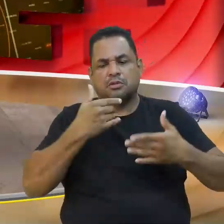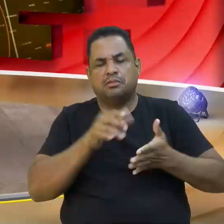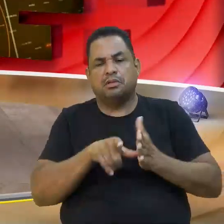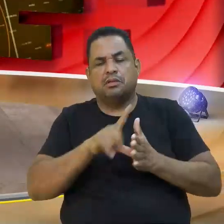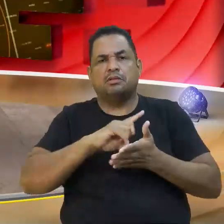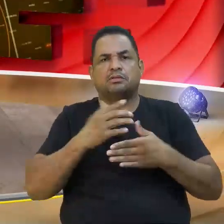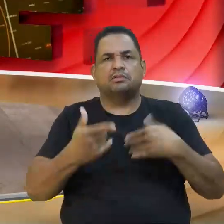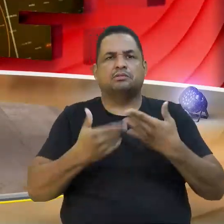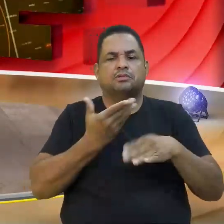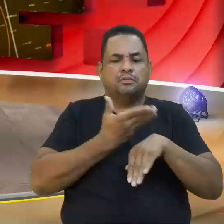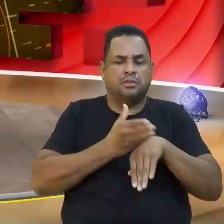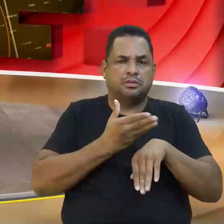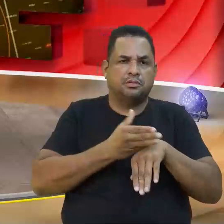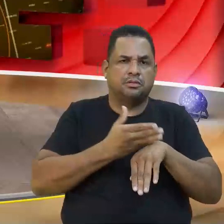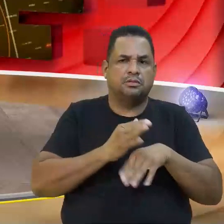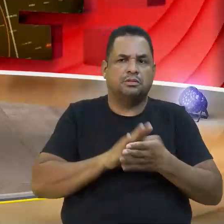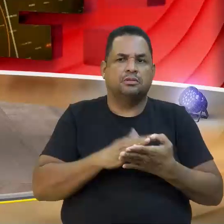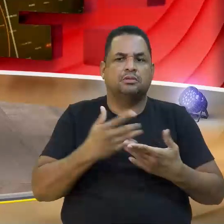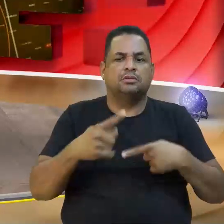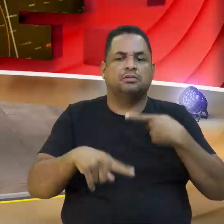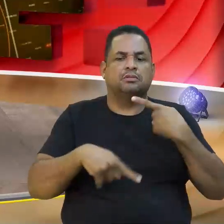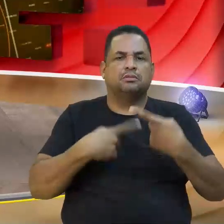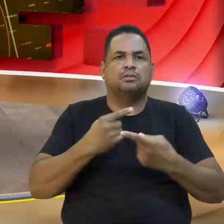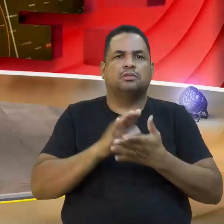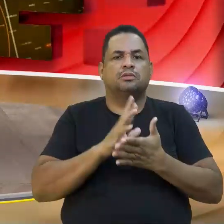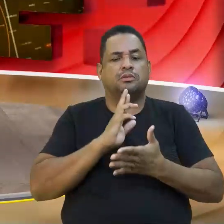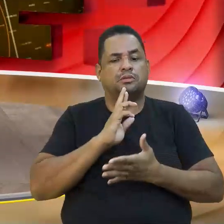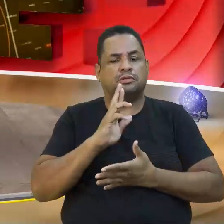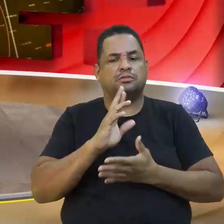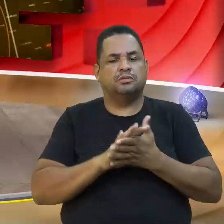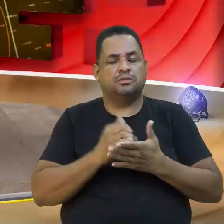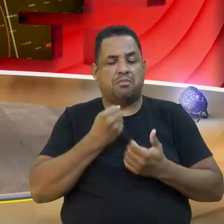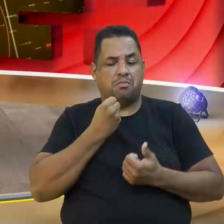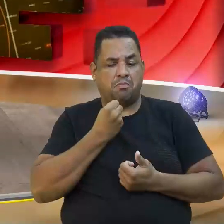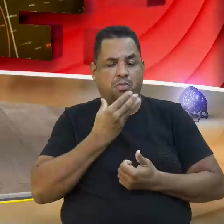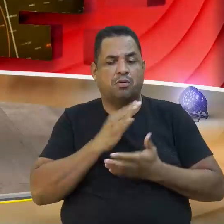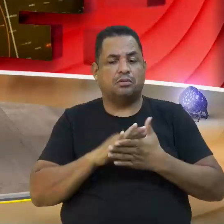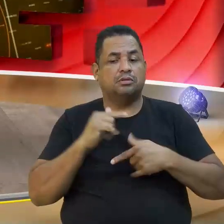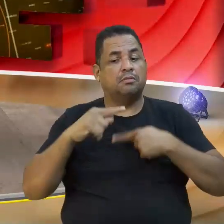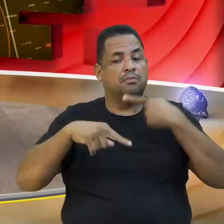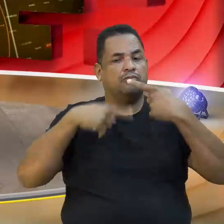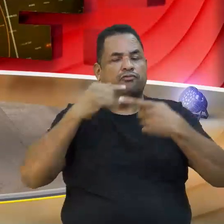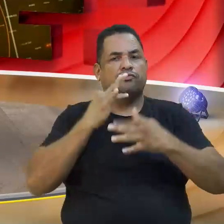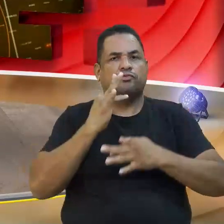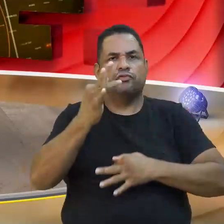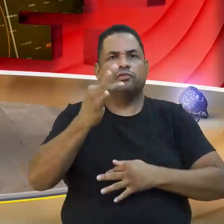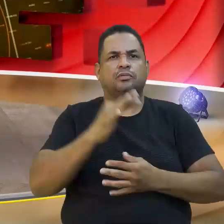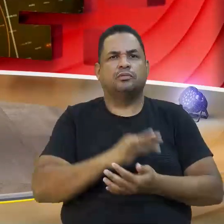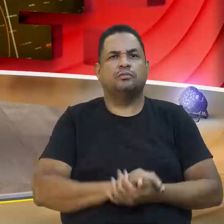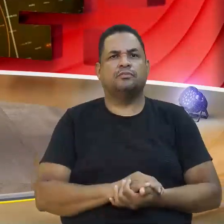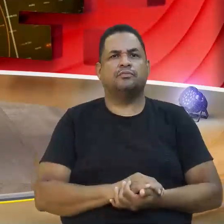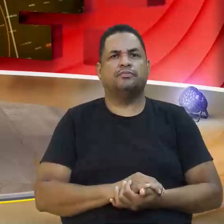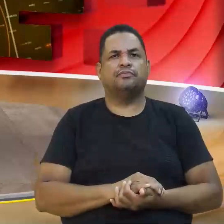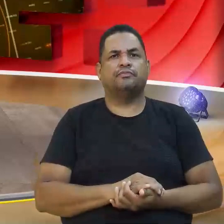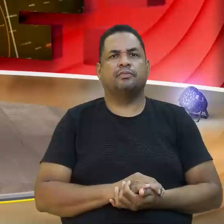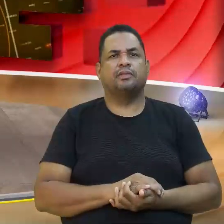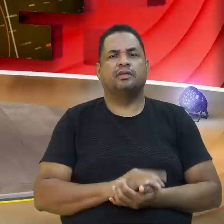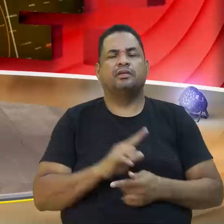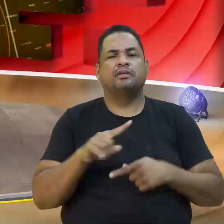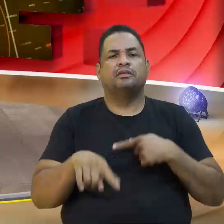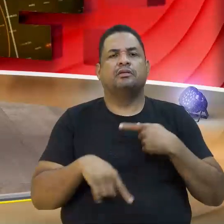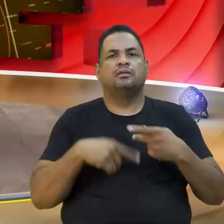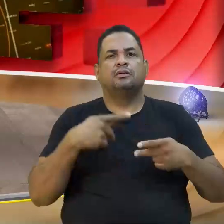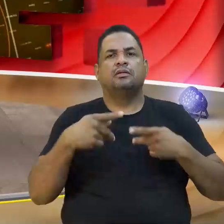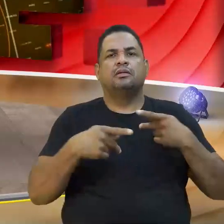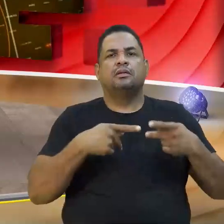vai praticando para chegar no resultado satisfatório lá na frente, tá? E também, vamos lá então, depois do planejamento...